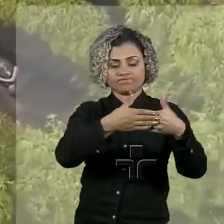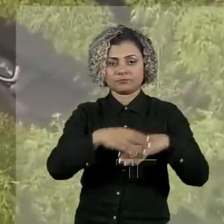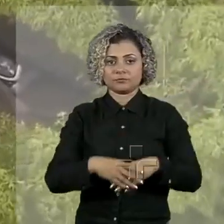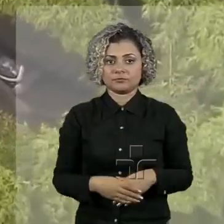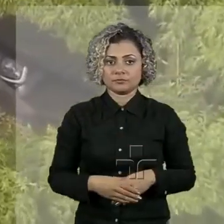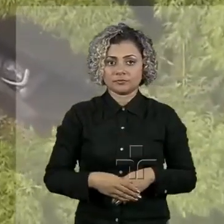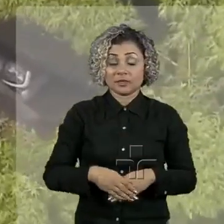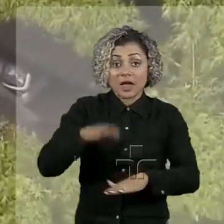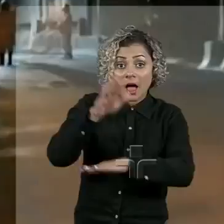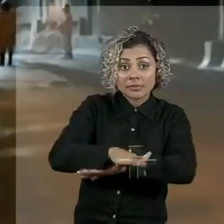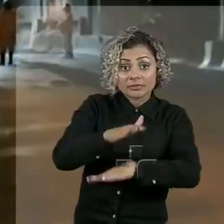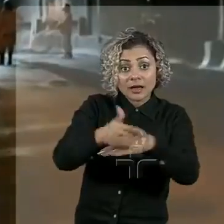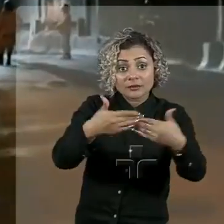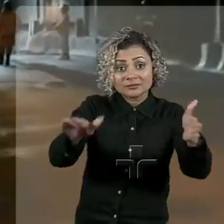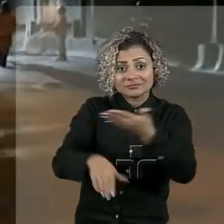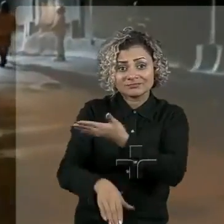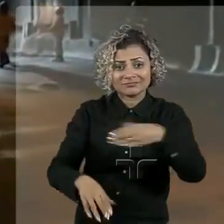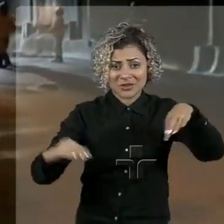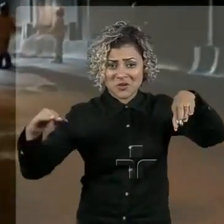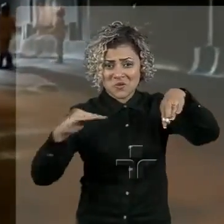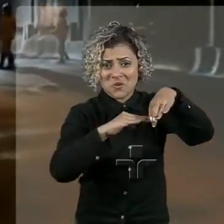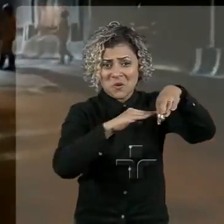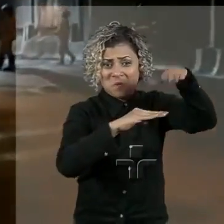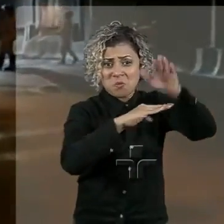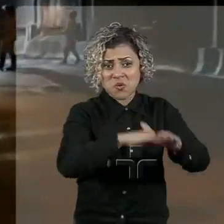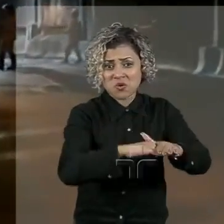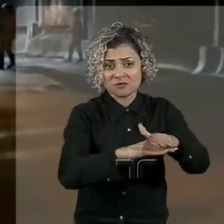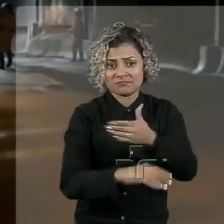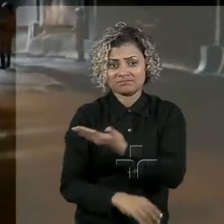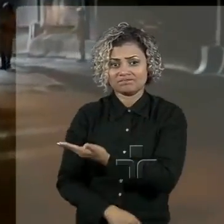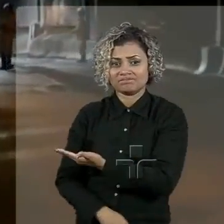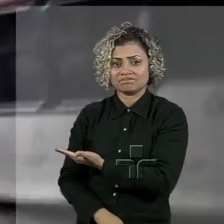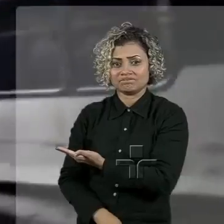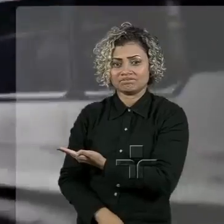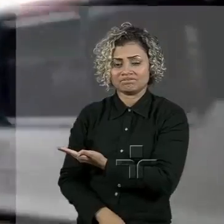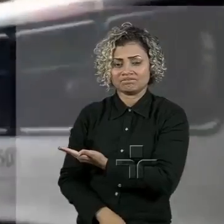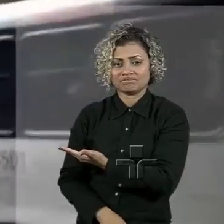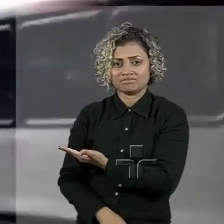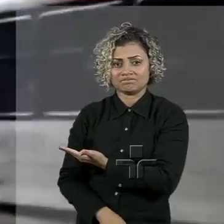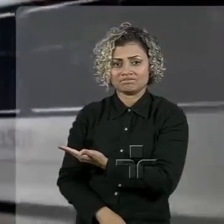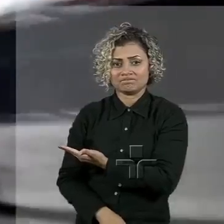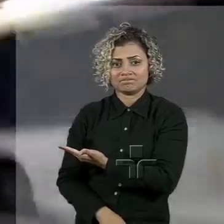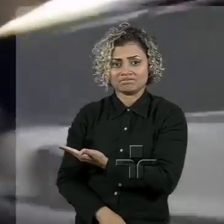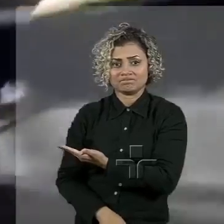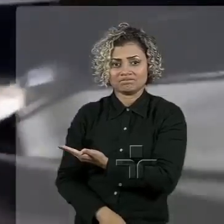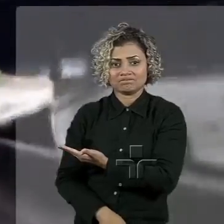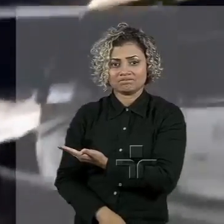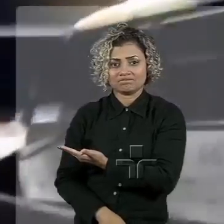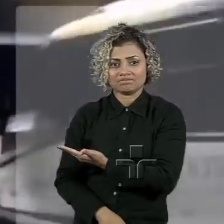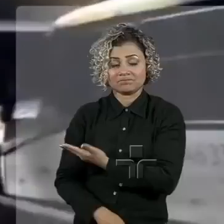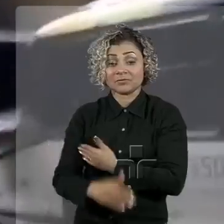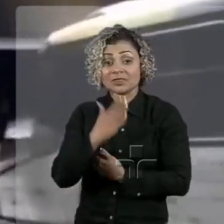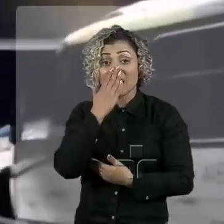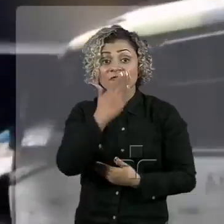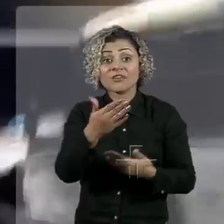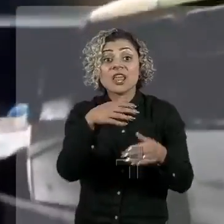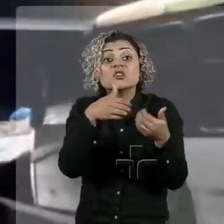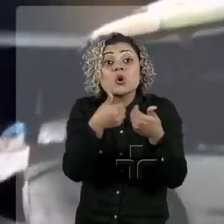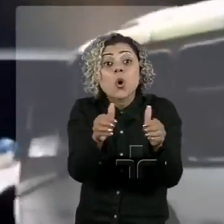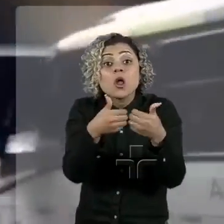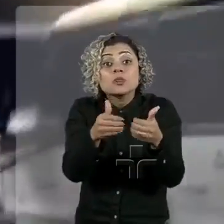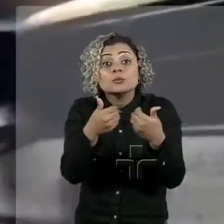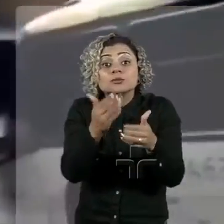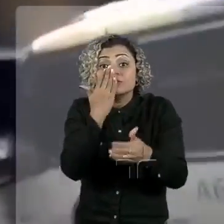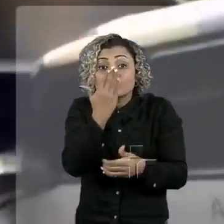No início da tarde, um deslizamento de terra fez a estrutura de concreto desabar sobre a parte da frente de um